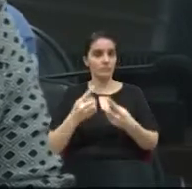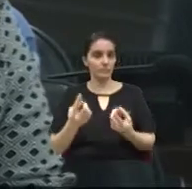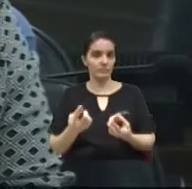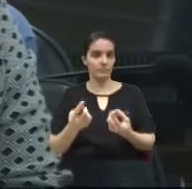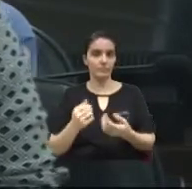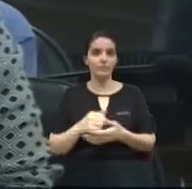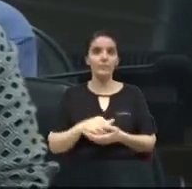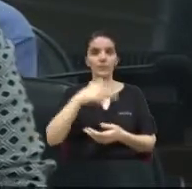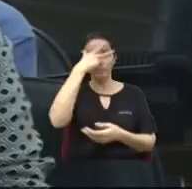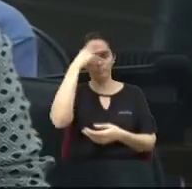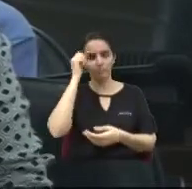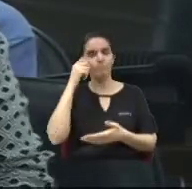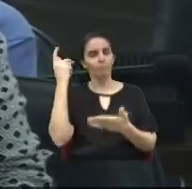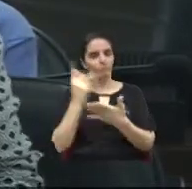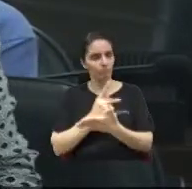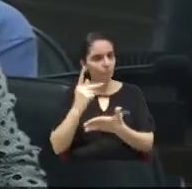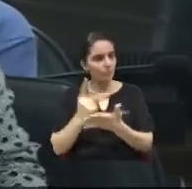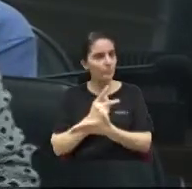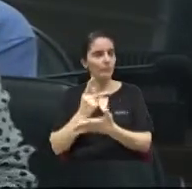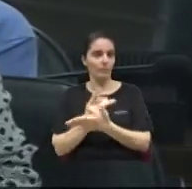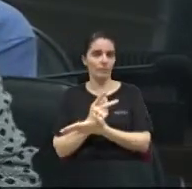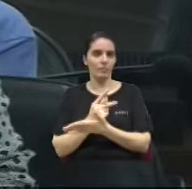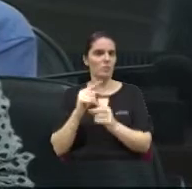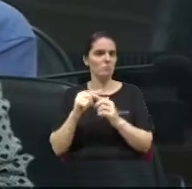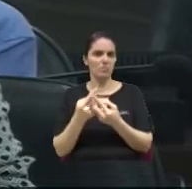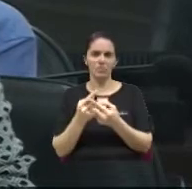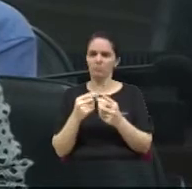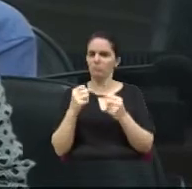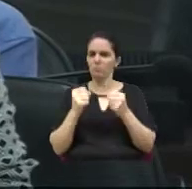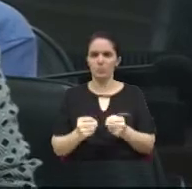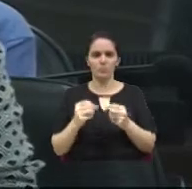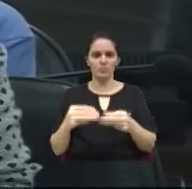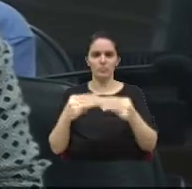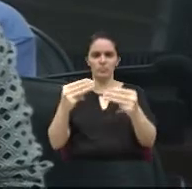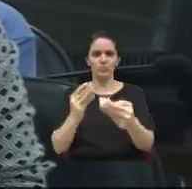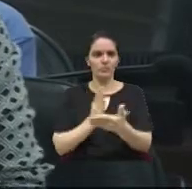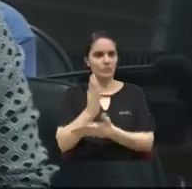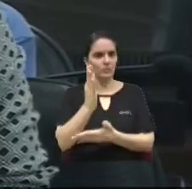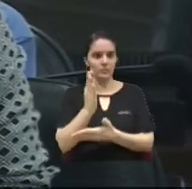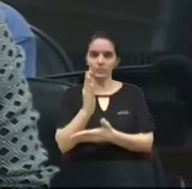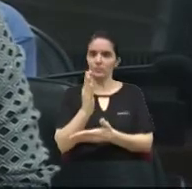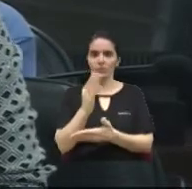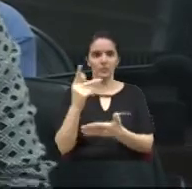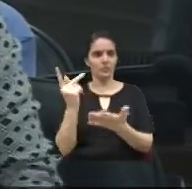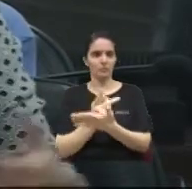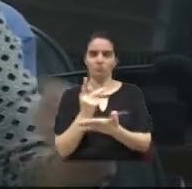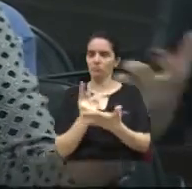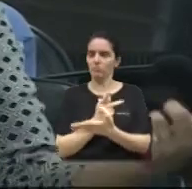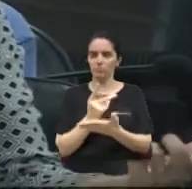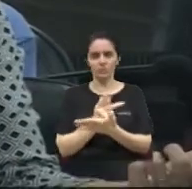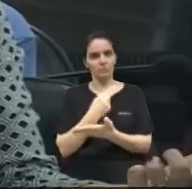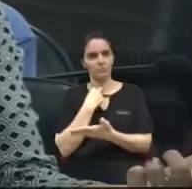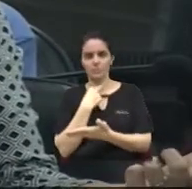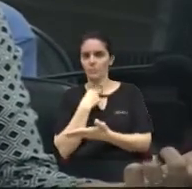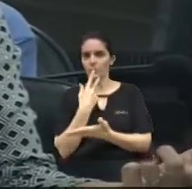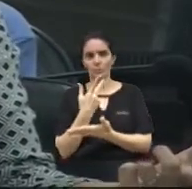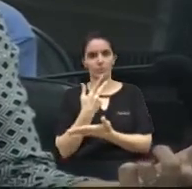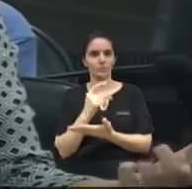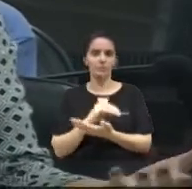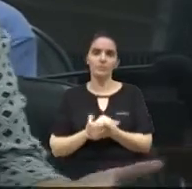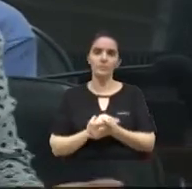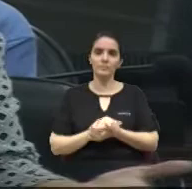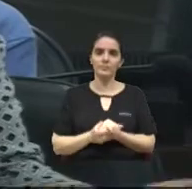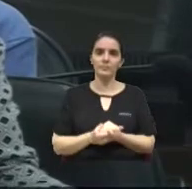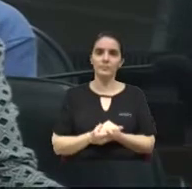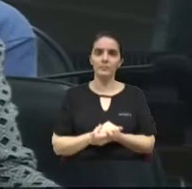nesse sentido, mas não posso aprovar uma moção que tecnicamente ela está equivocada, não só na questão formal,